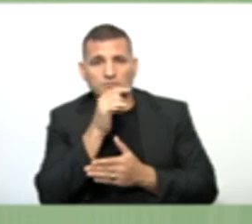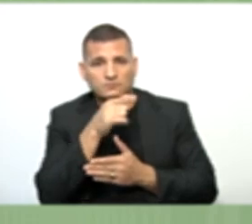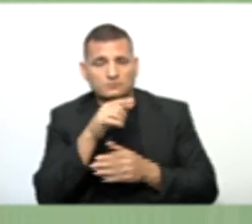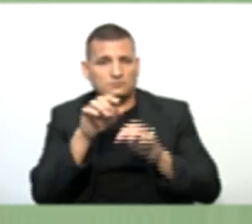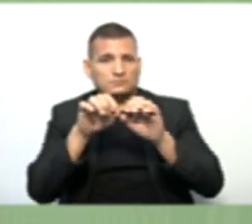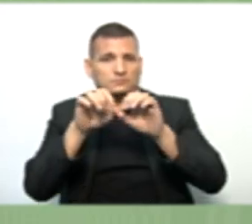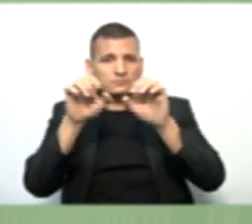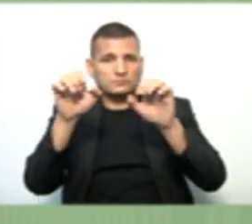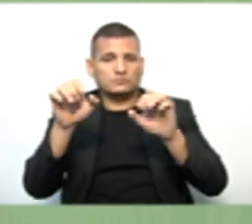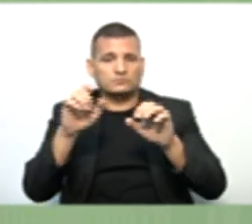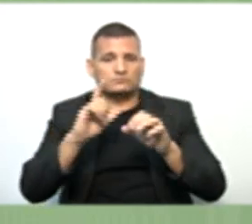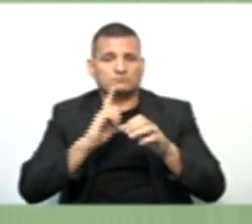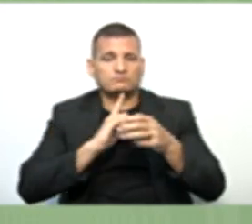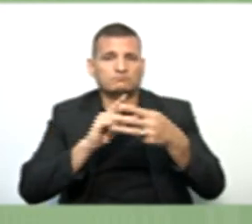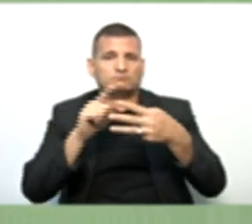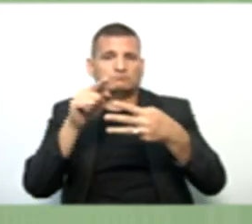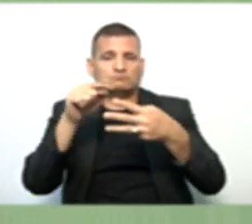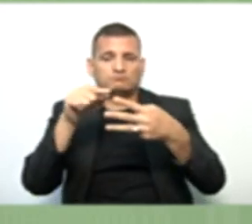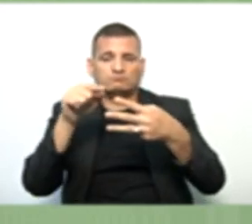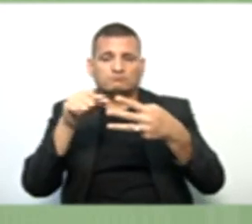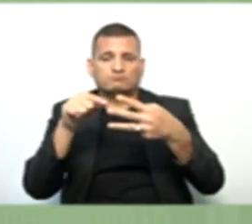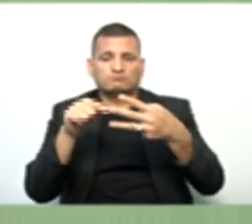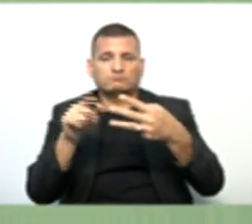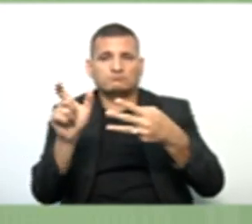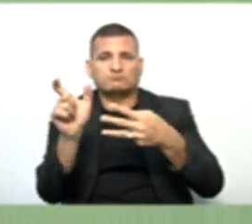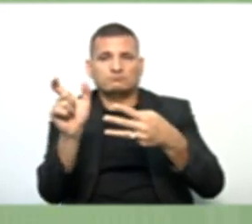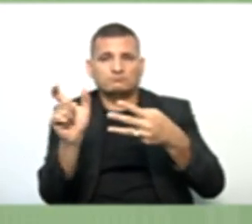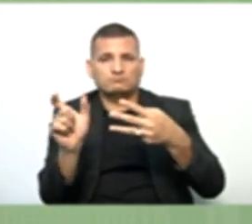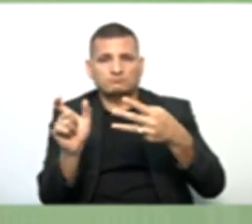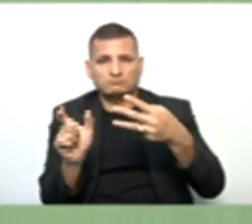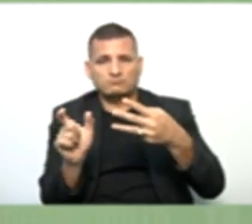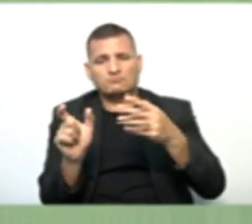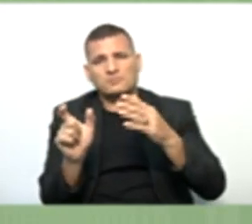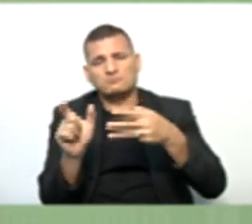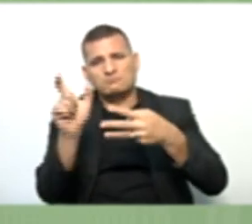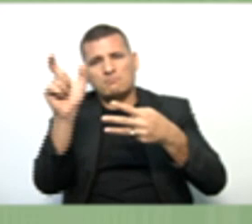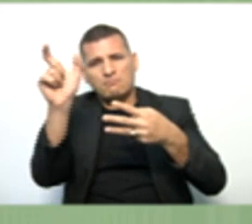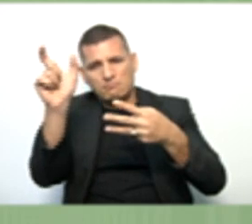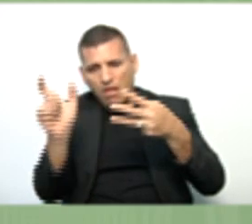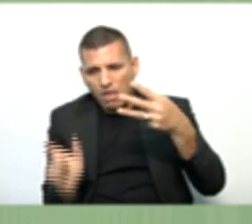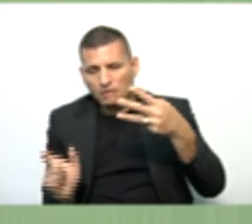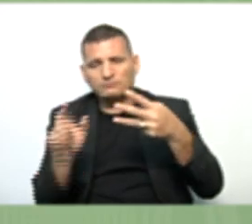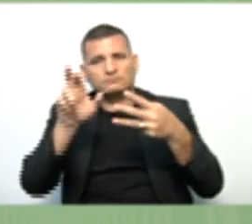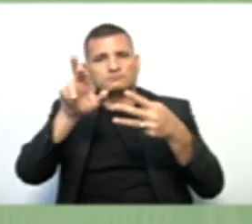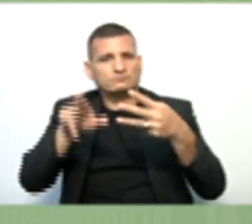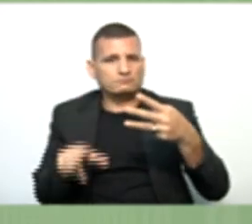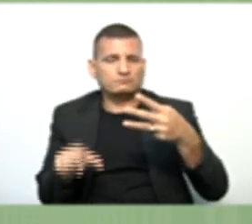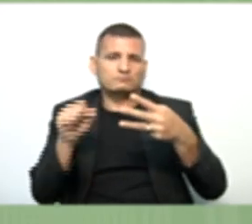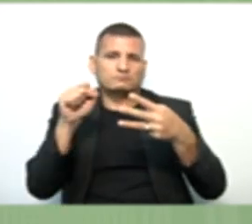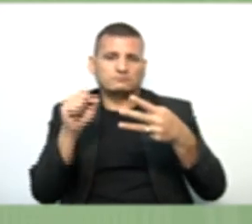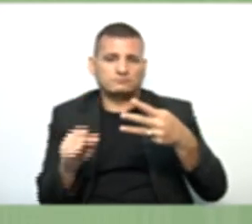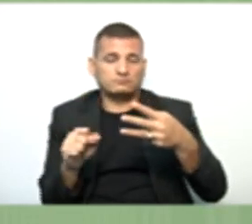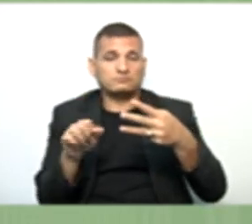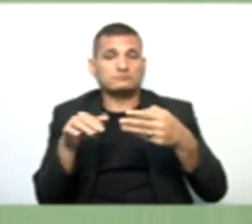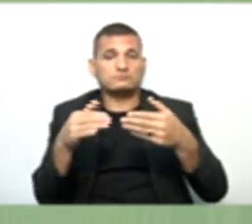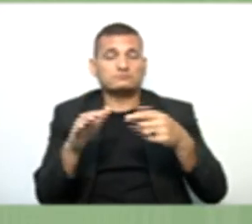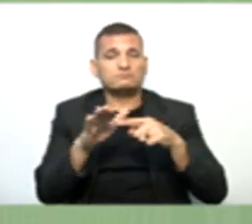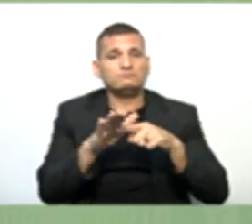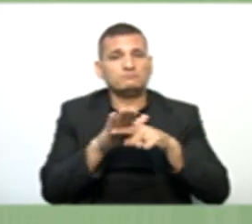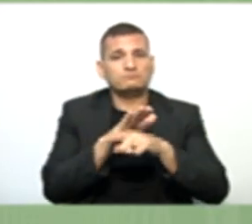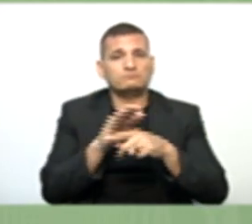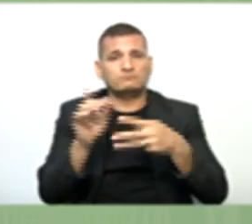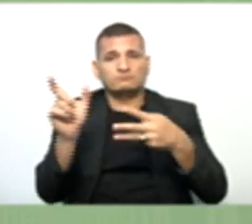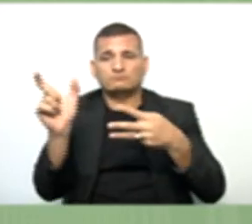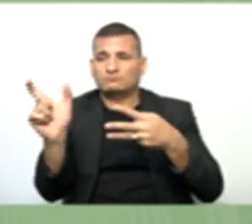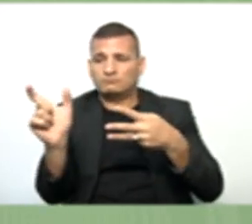3 condições, mas podem ser utilizadas quantas condições for preciso. Então, ele vai perguntar, se a condição 1 for